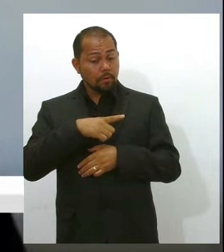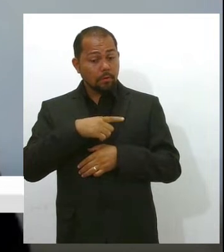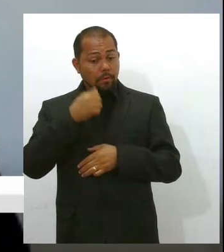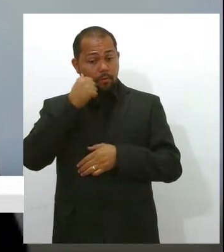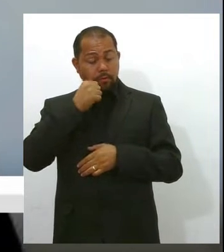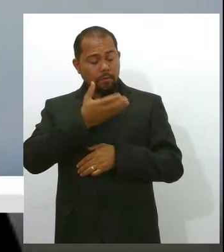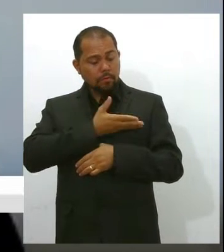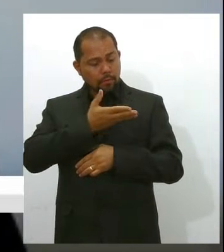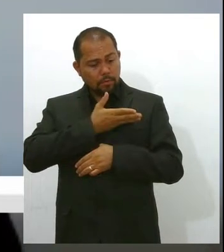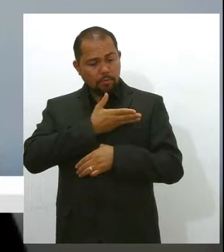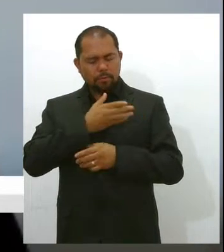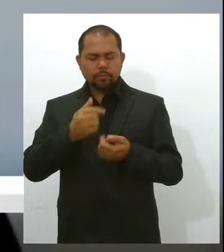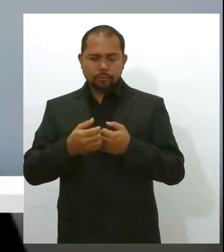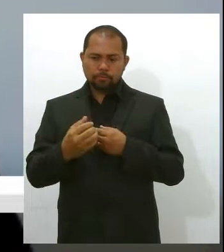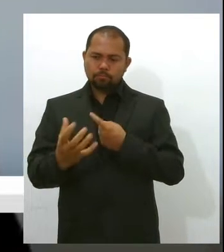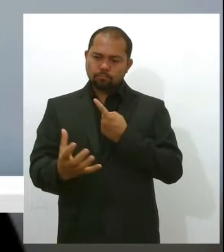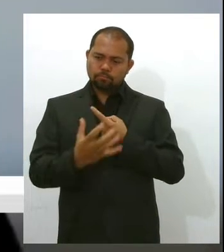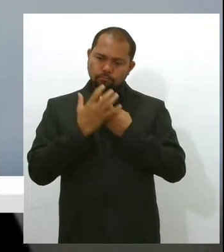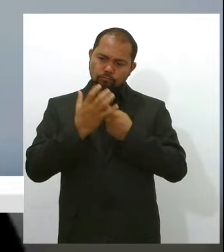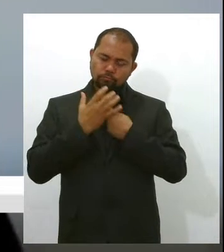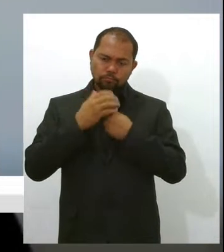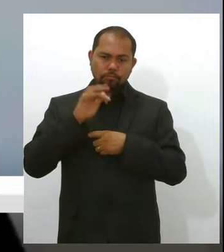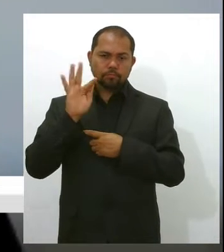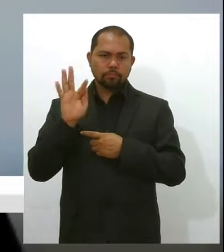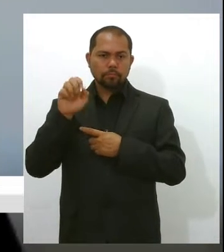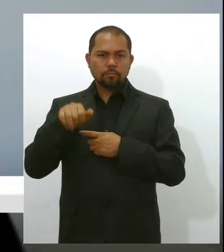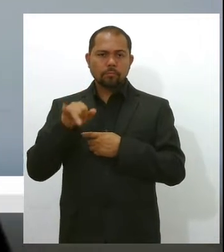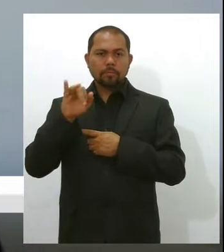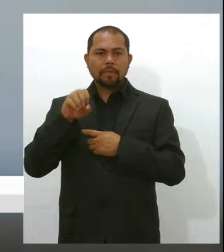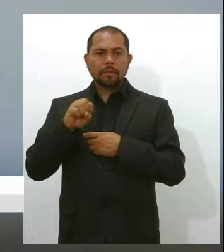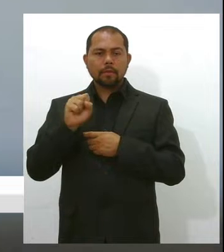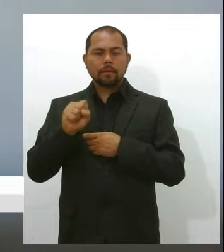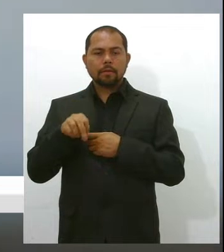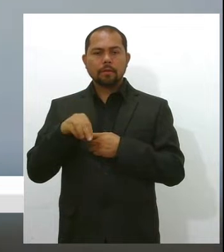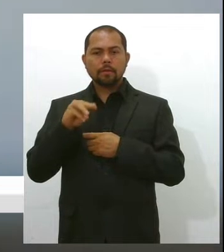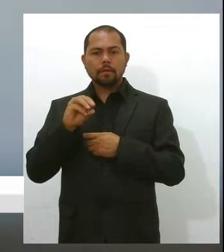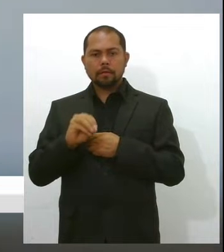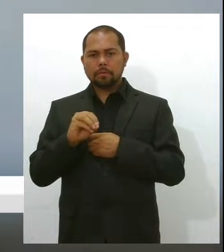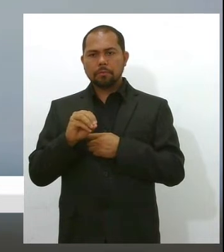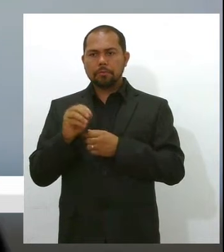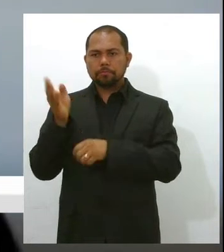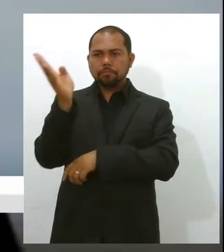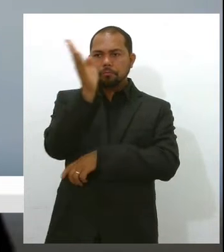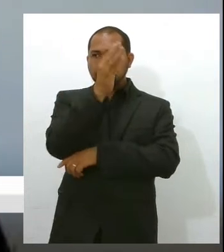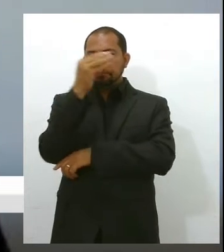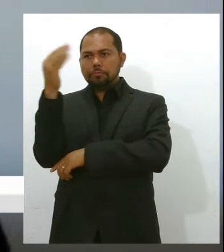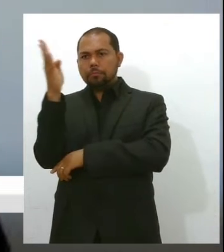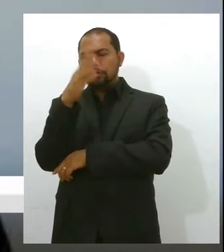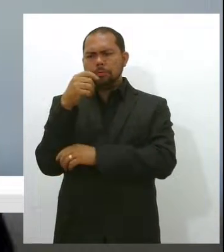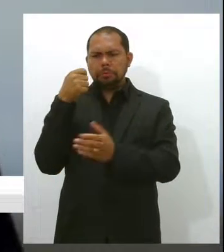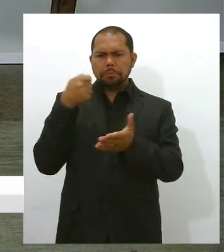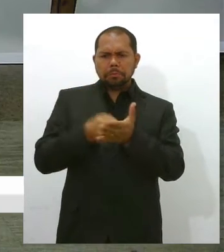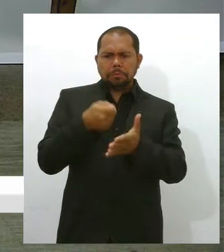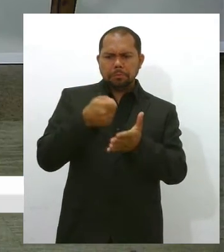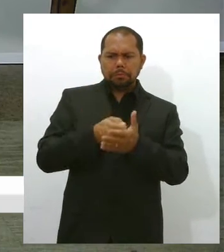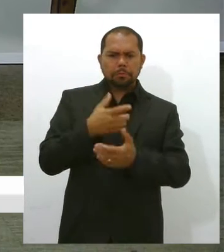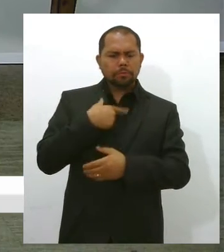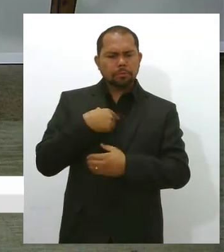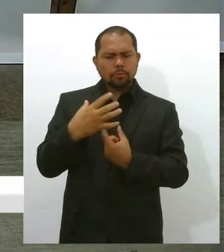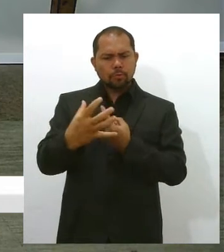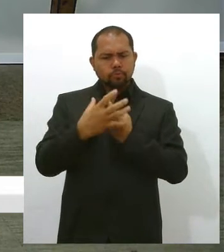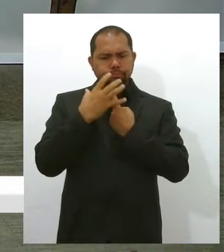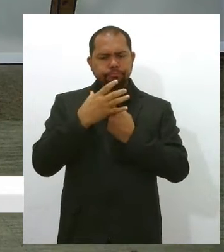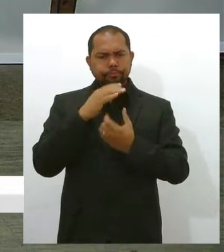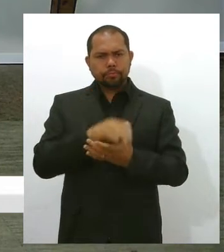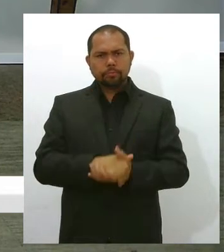tem o feminismo como bandeira e não tem como não influenciar no pensamento da gente, assim. Sem dúvida,